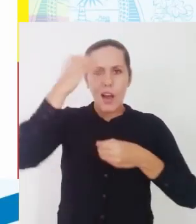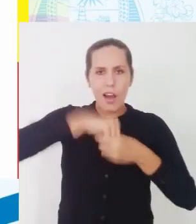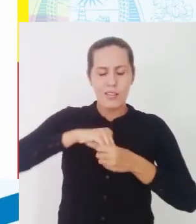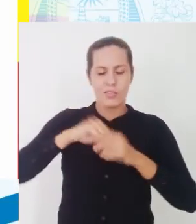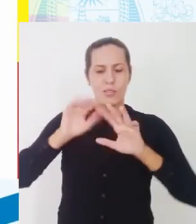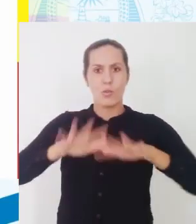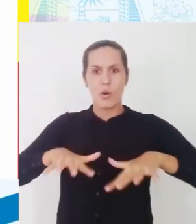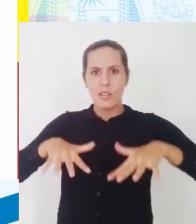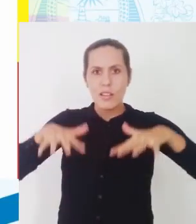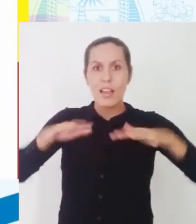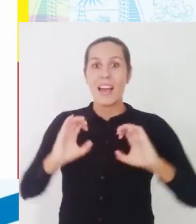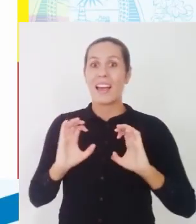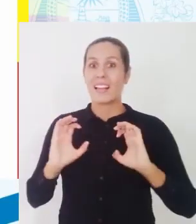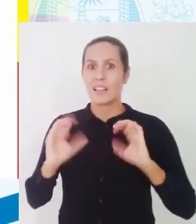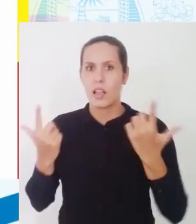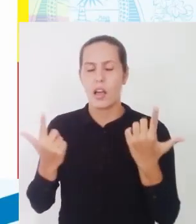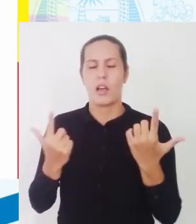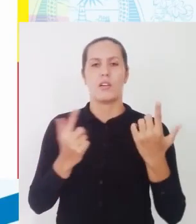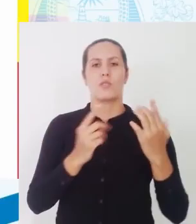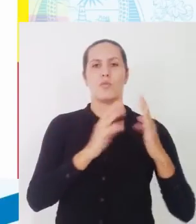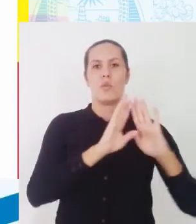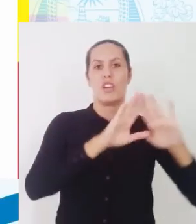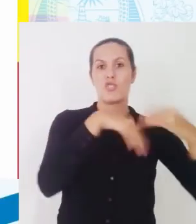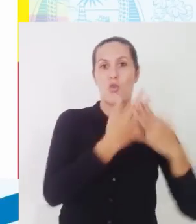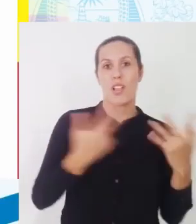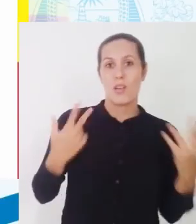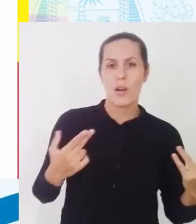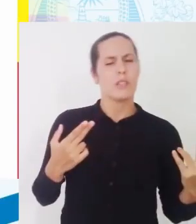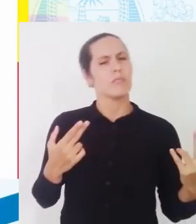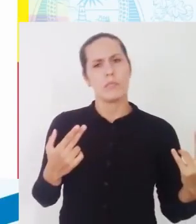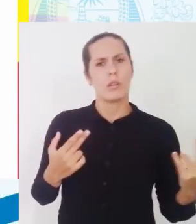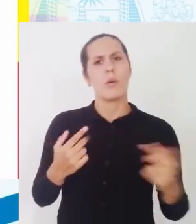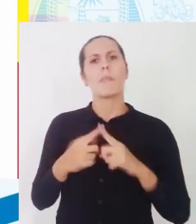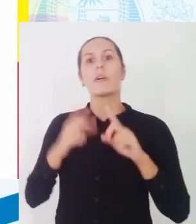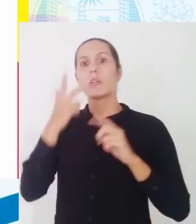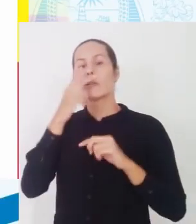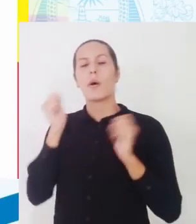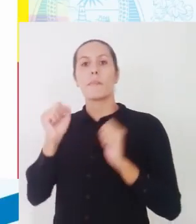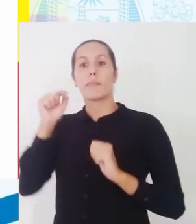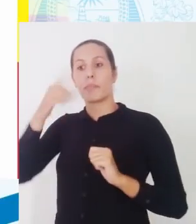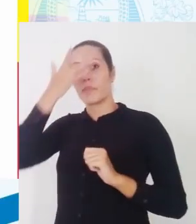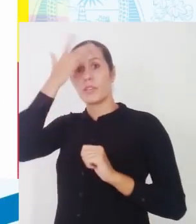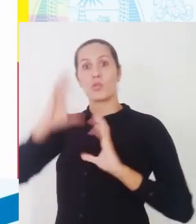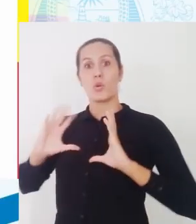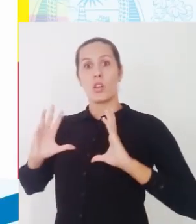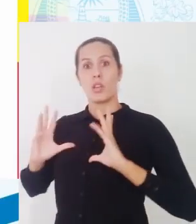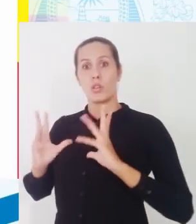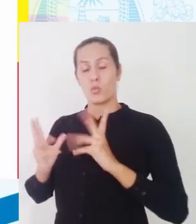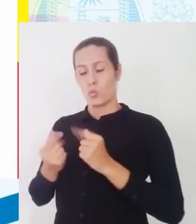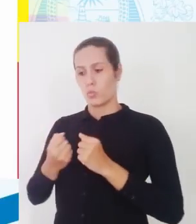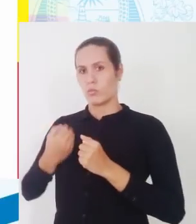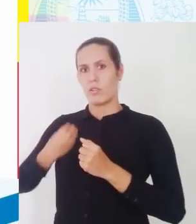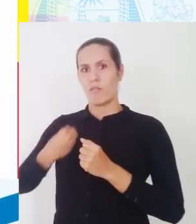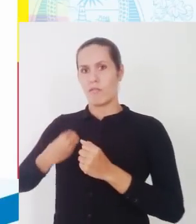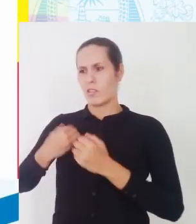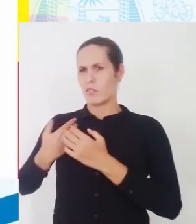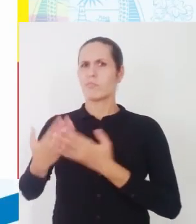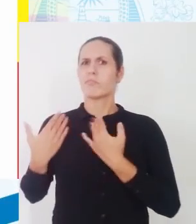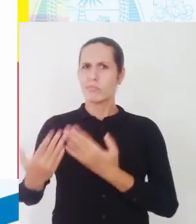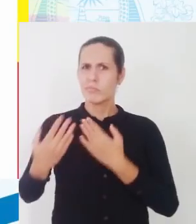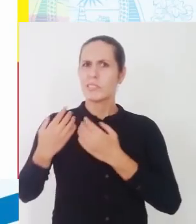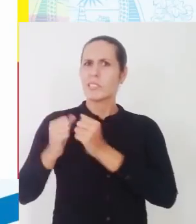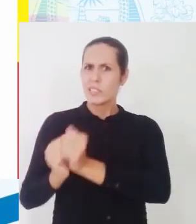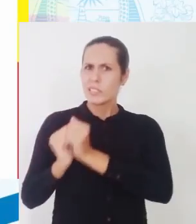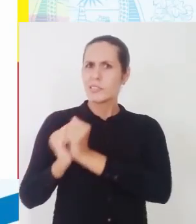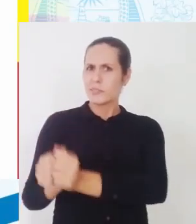casa. É claro que não vai ser uma assembleia escolar, mas eu aposto que com tanta gente junto, passando tanto tempo na presença um do outro,